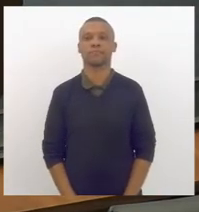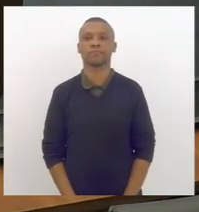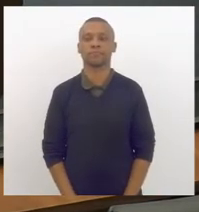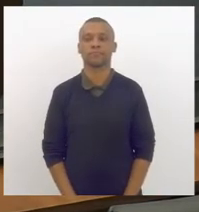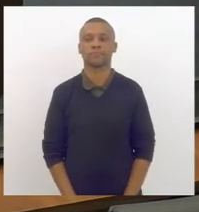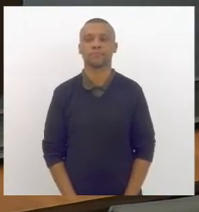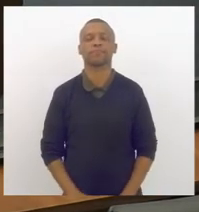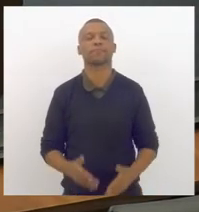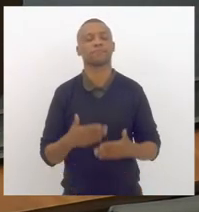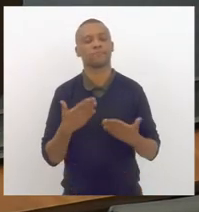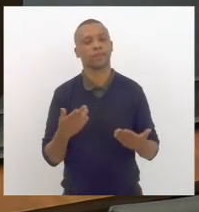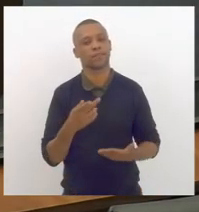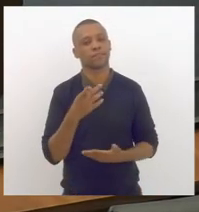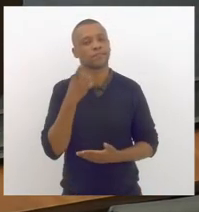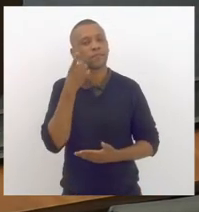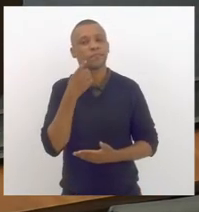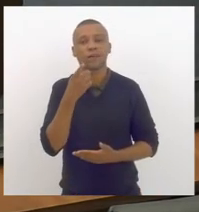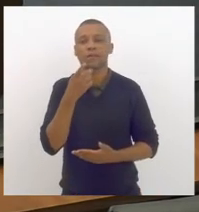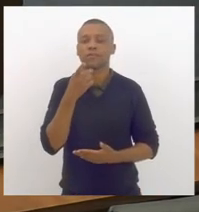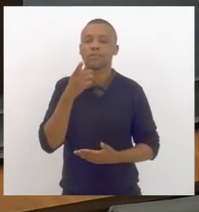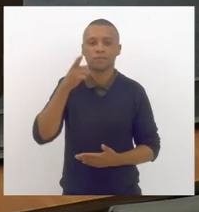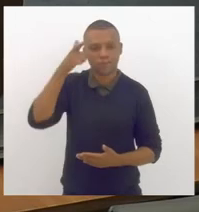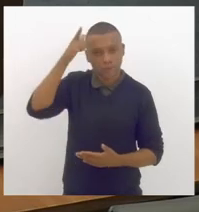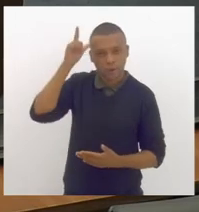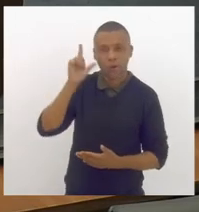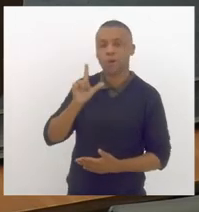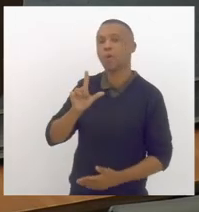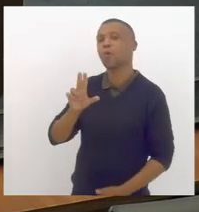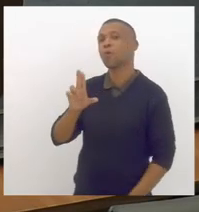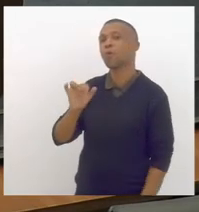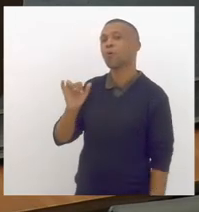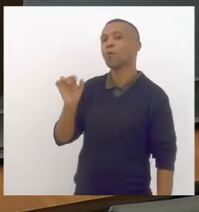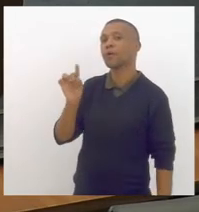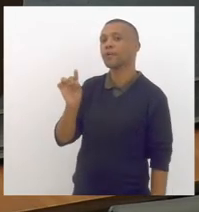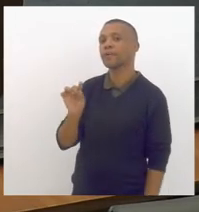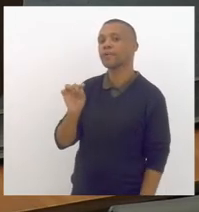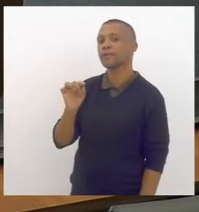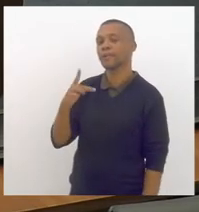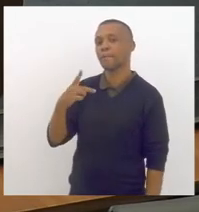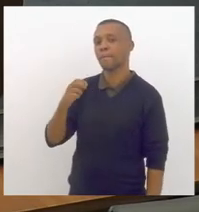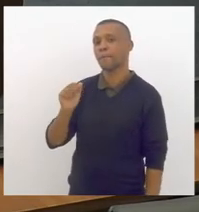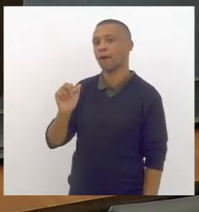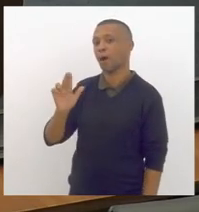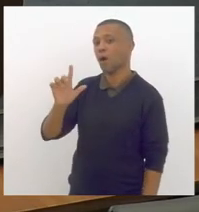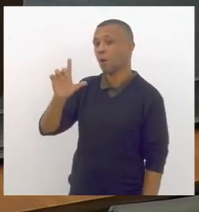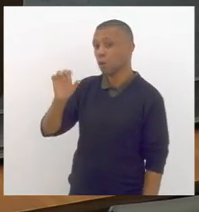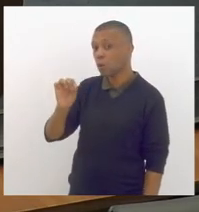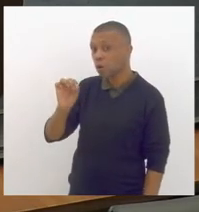Deputado Luiz Paulo, fiz questão de me inscrever para